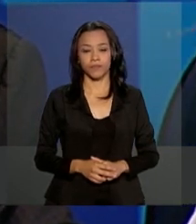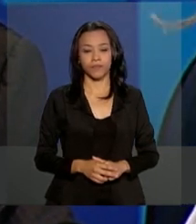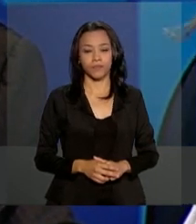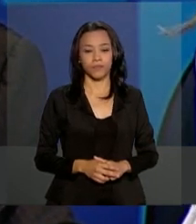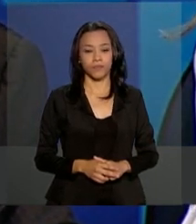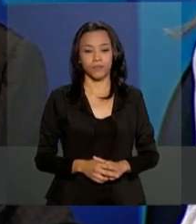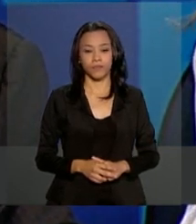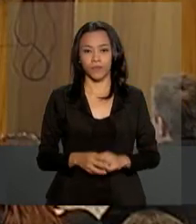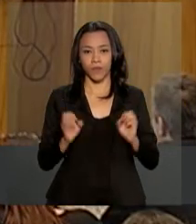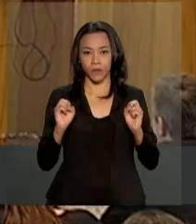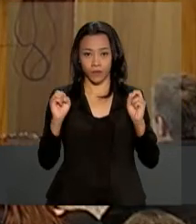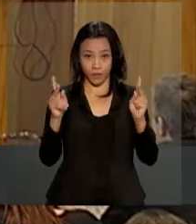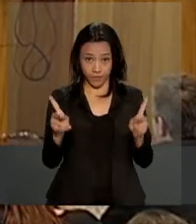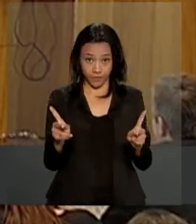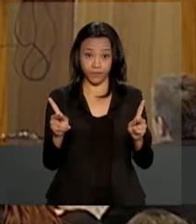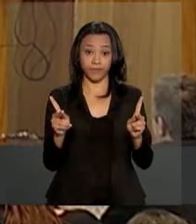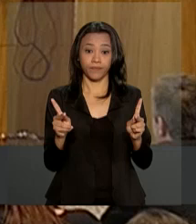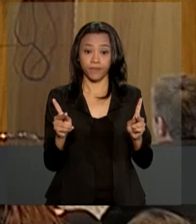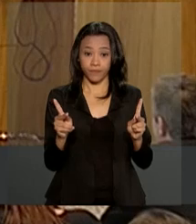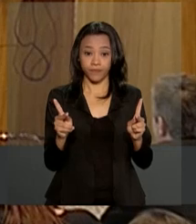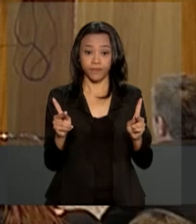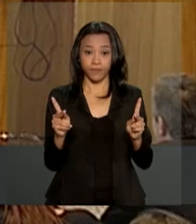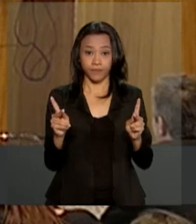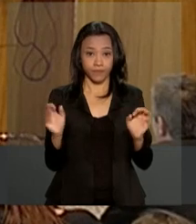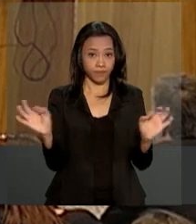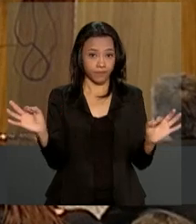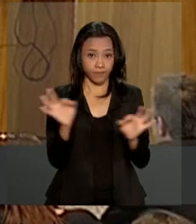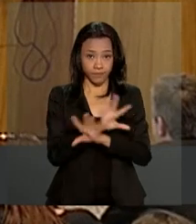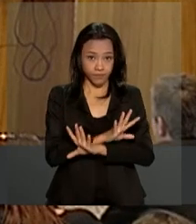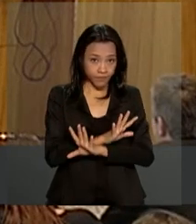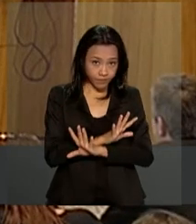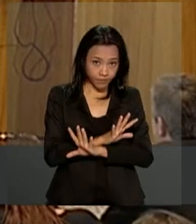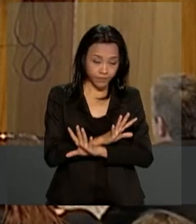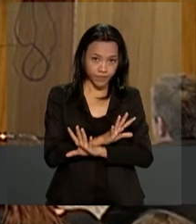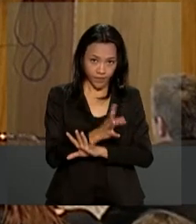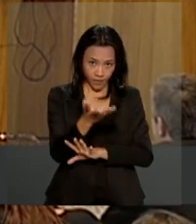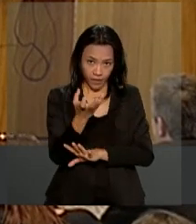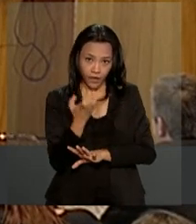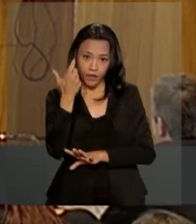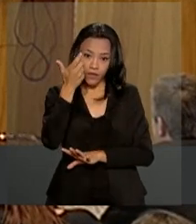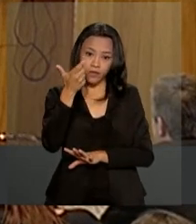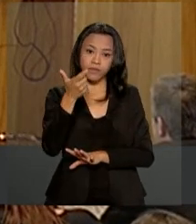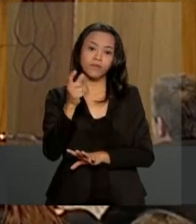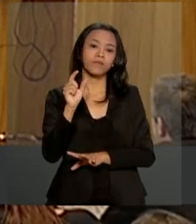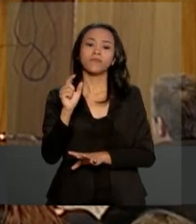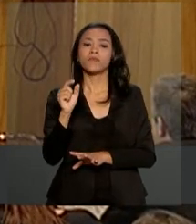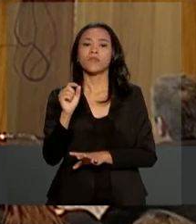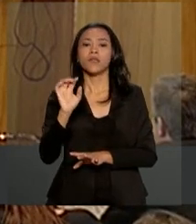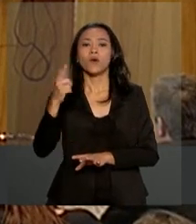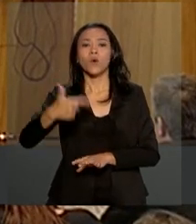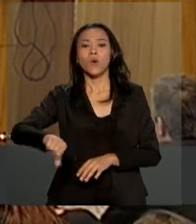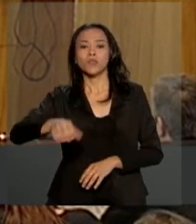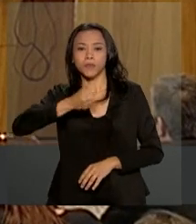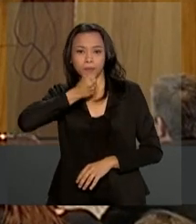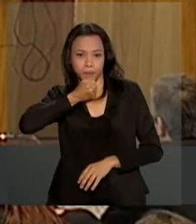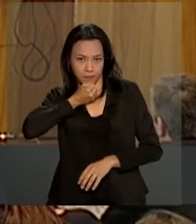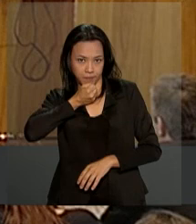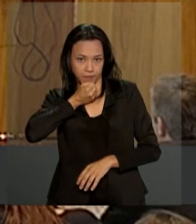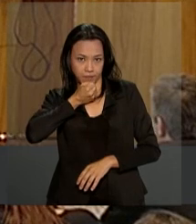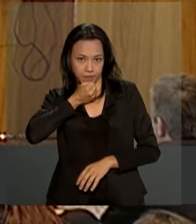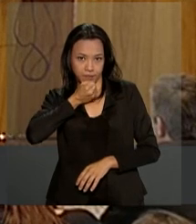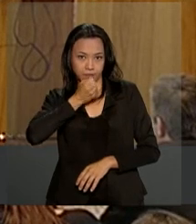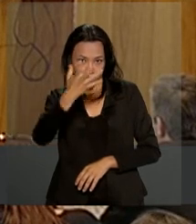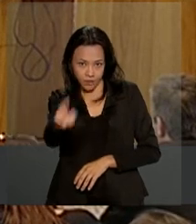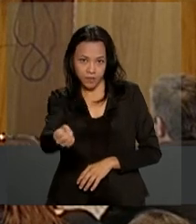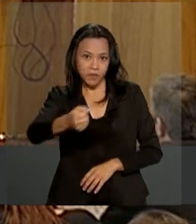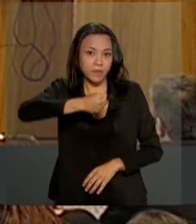aqui vamos nós fechamos querem fazer um como é que eu não me queixo vamos